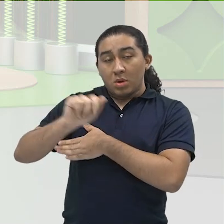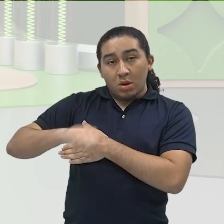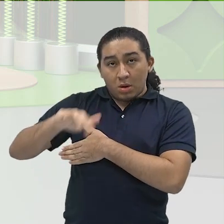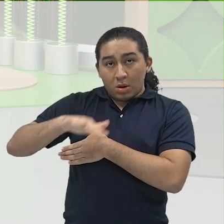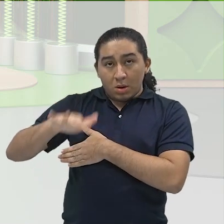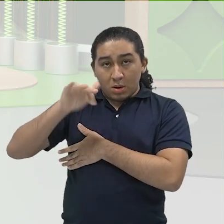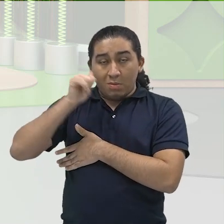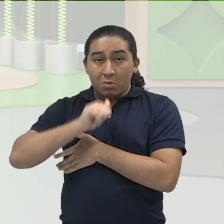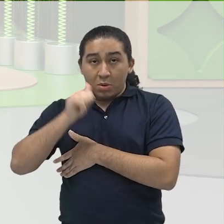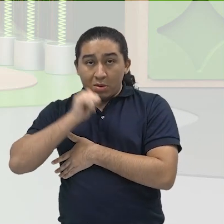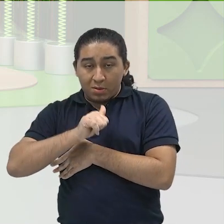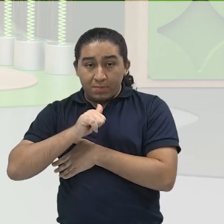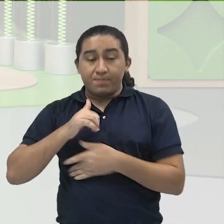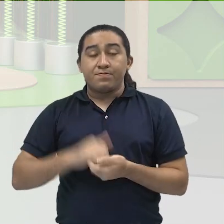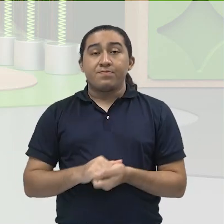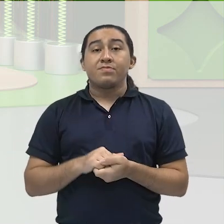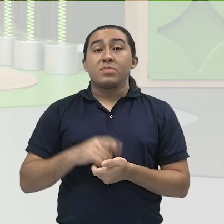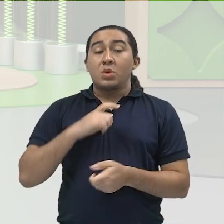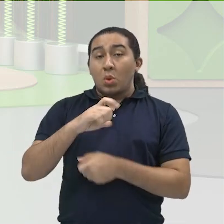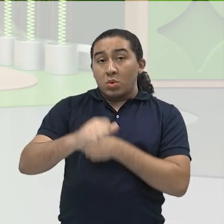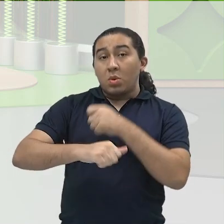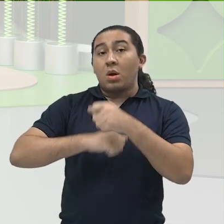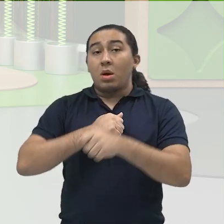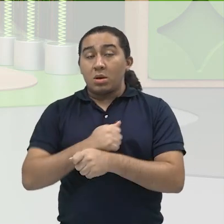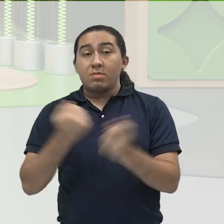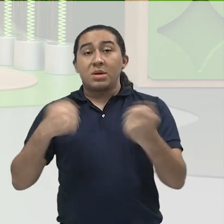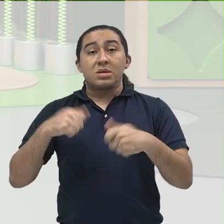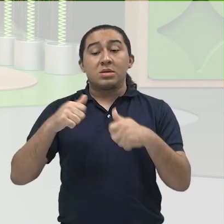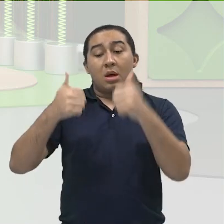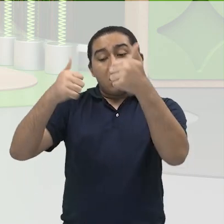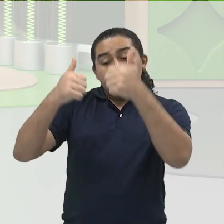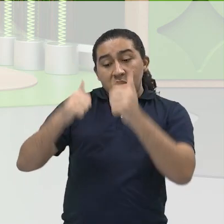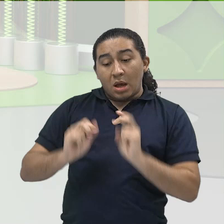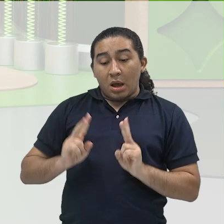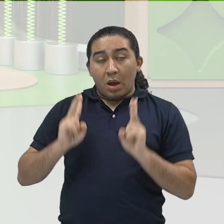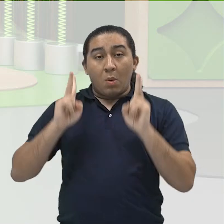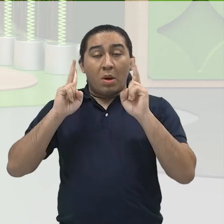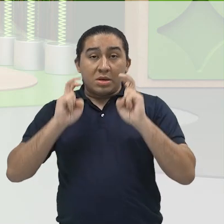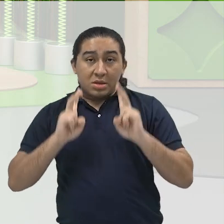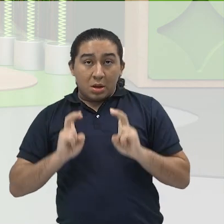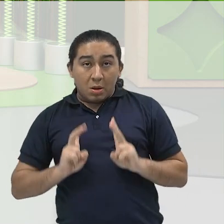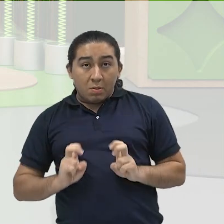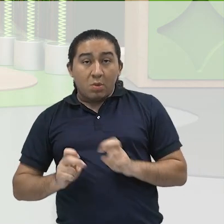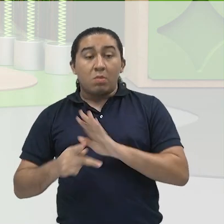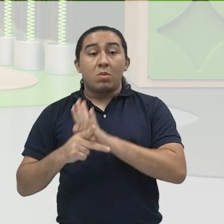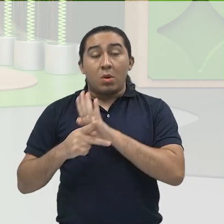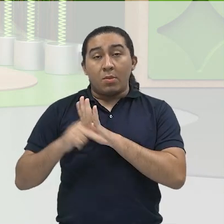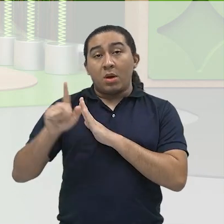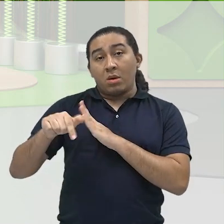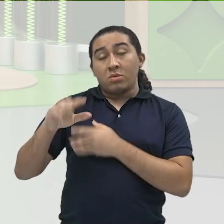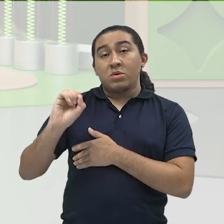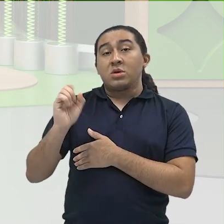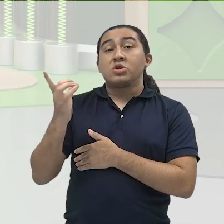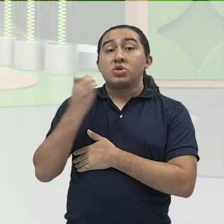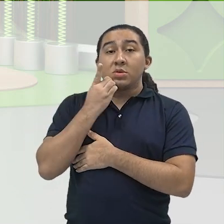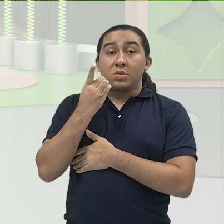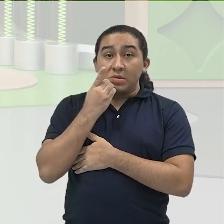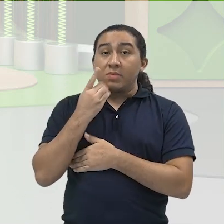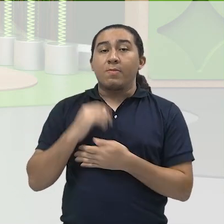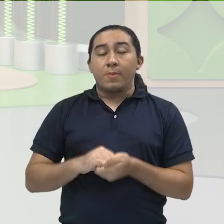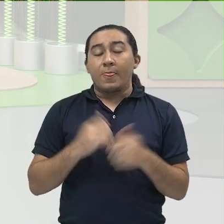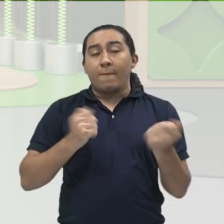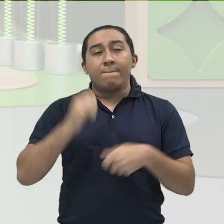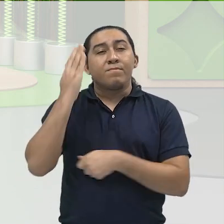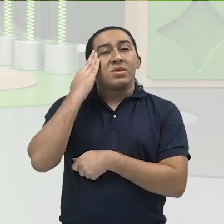mulheres, para todo ano fazer aqueles exames que são de rotina, tá? Os exames que são rotineiros, né? Para tentar